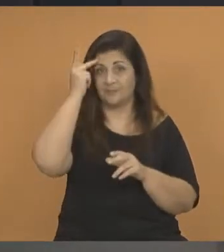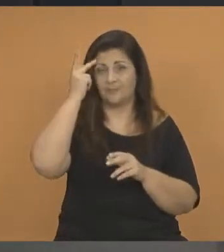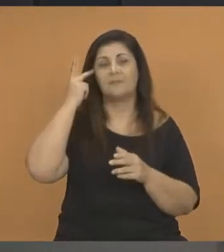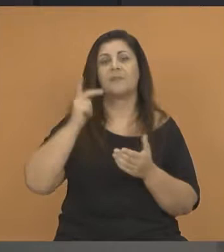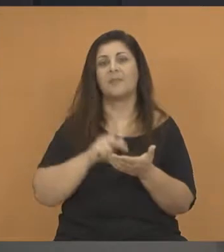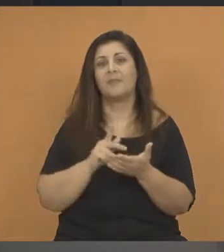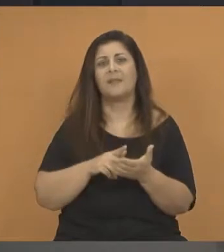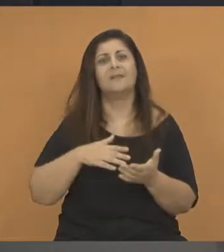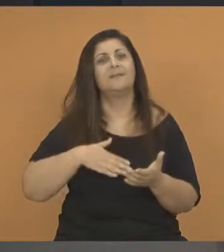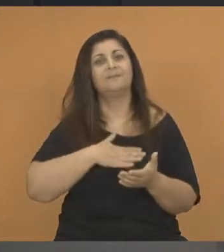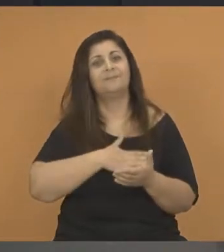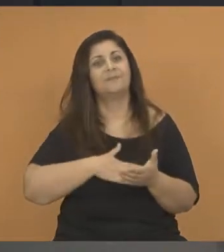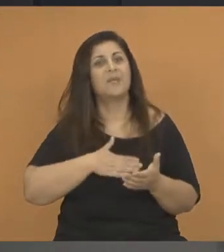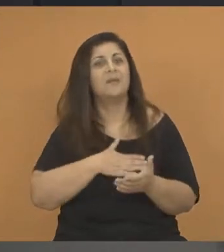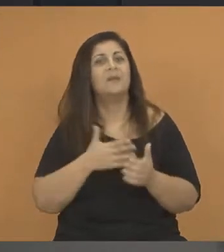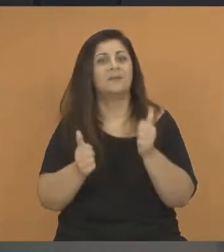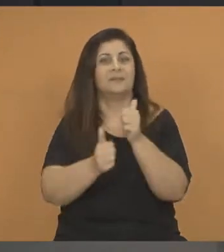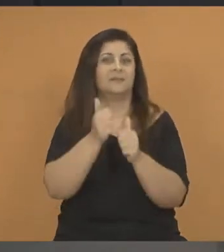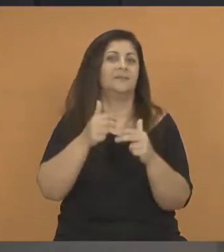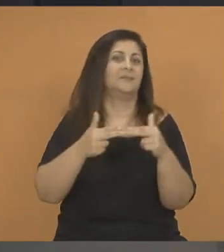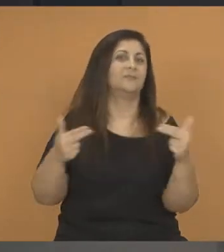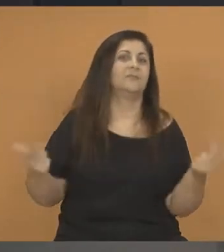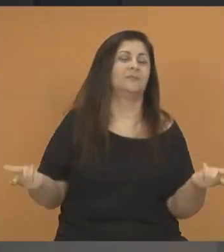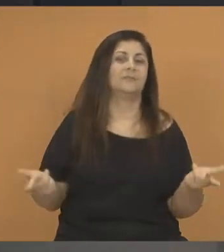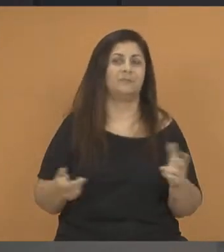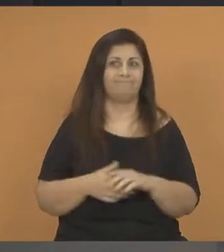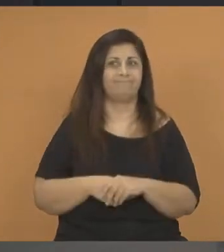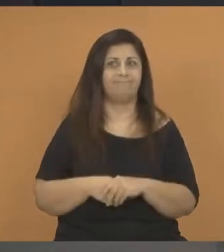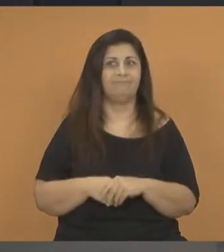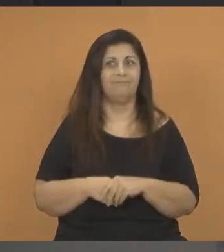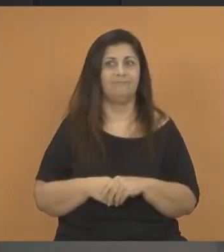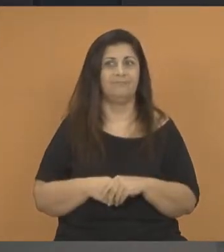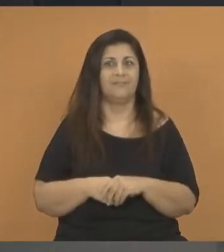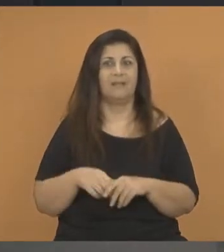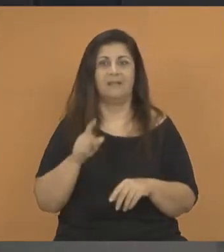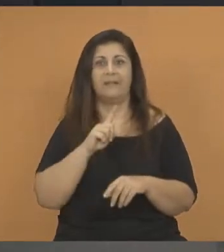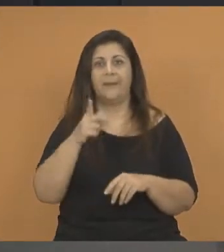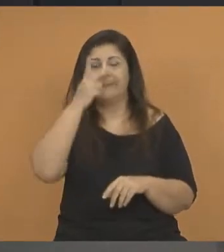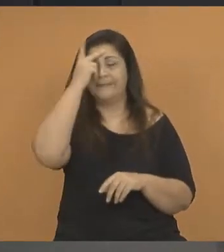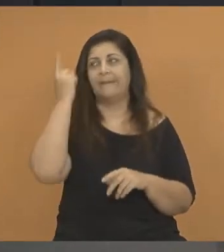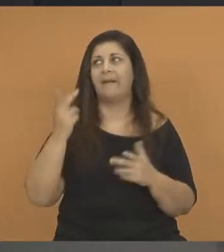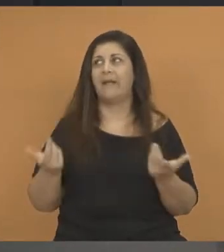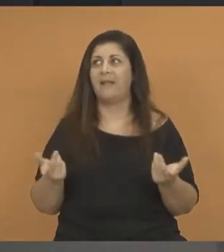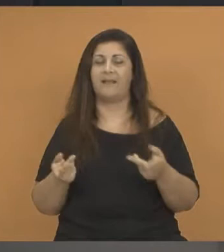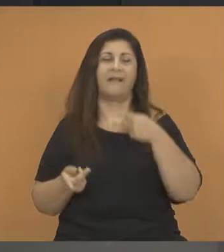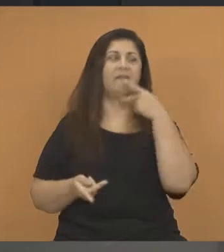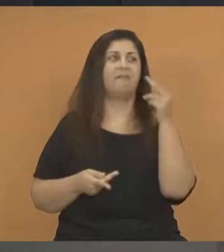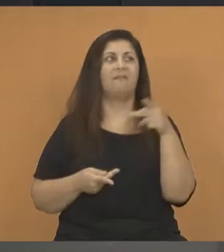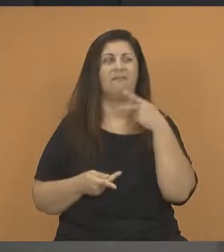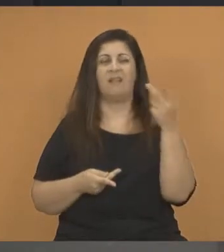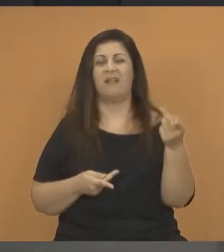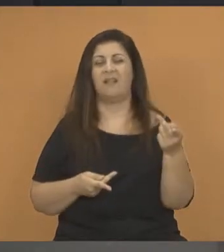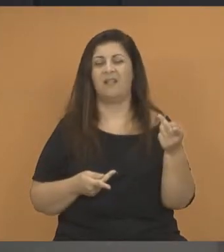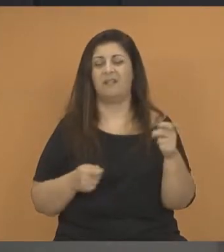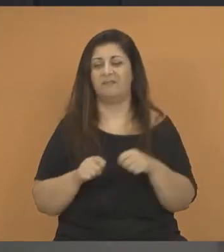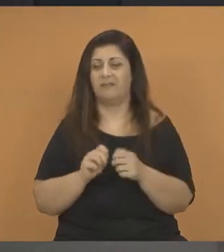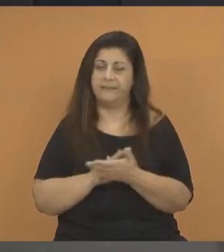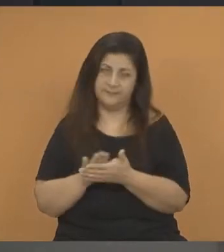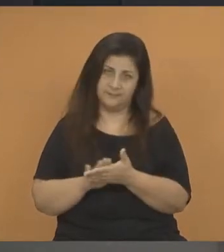realmente gostam do esporte. Viu, Paulinho? Não é aquelas pessoas que falam da boca para fora.